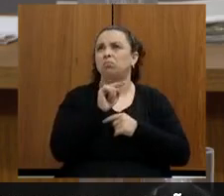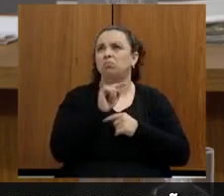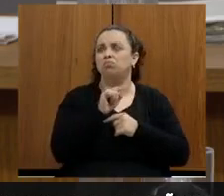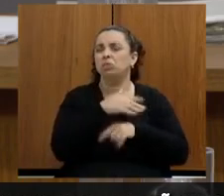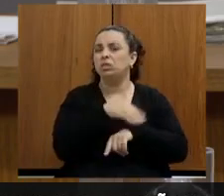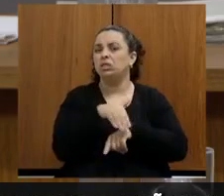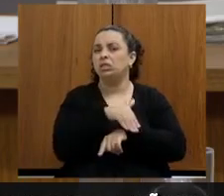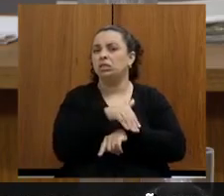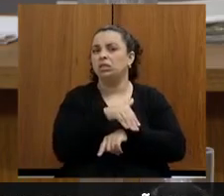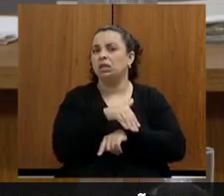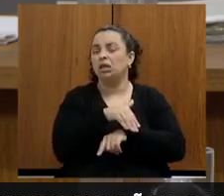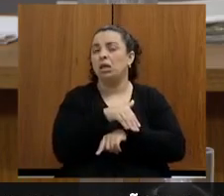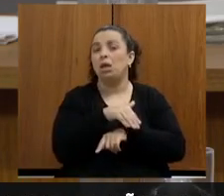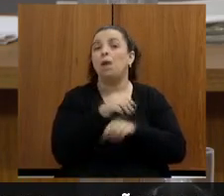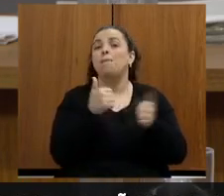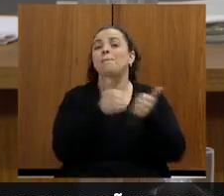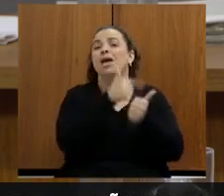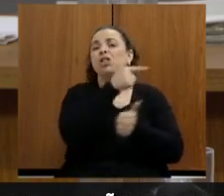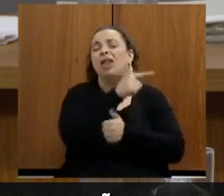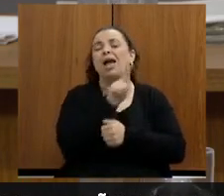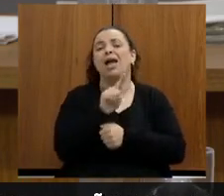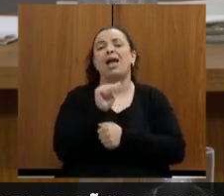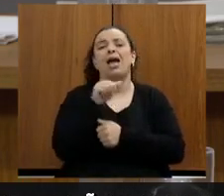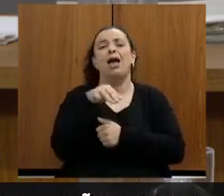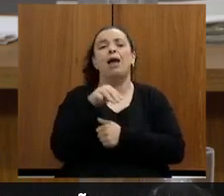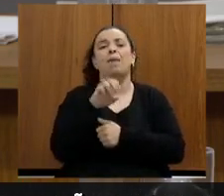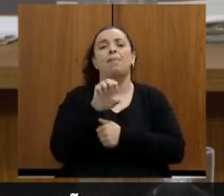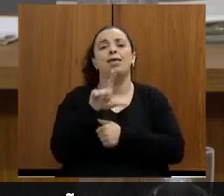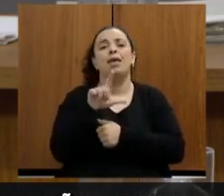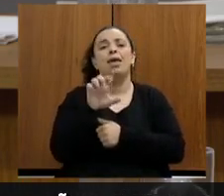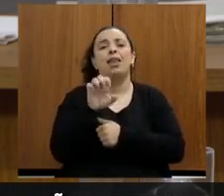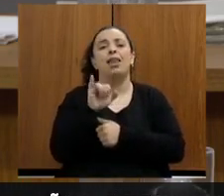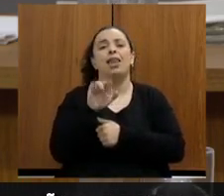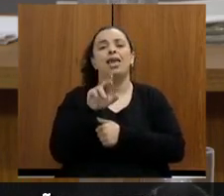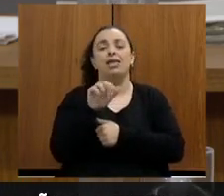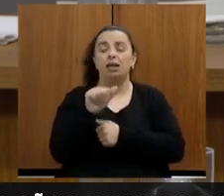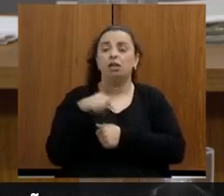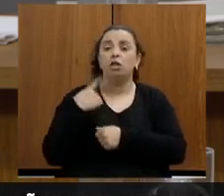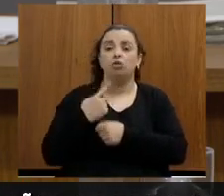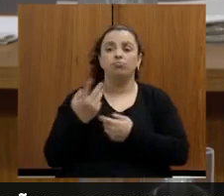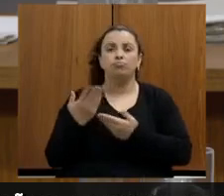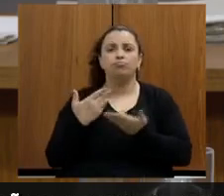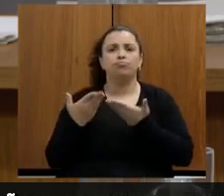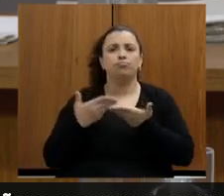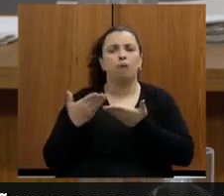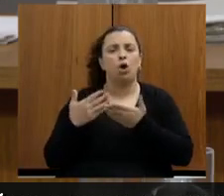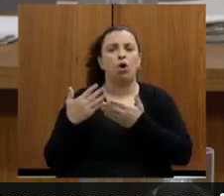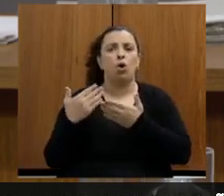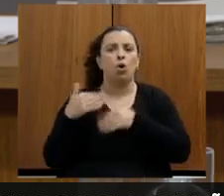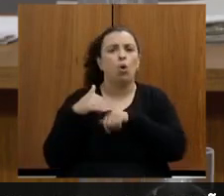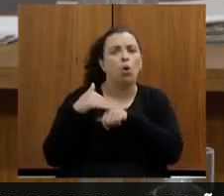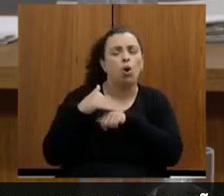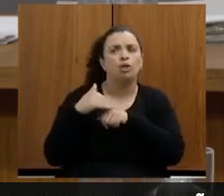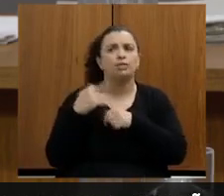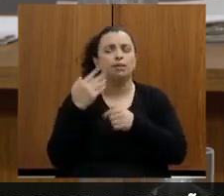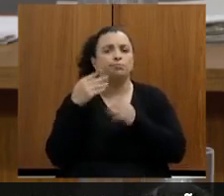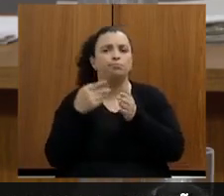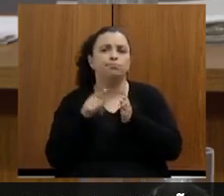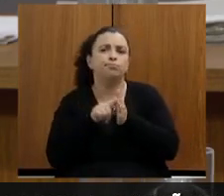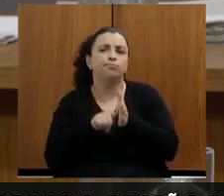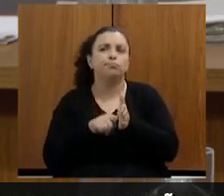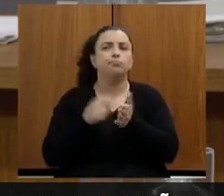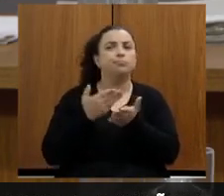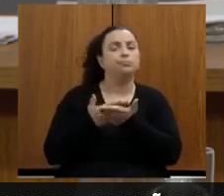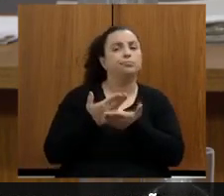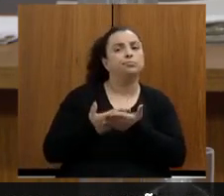na junto com o pessoal lá na Gameleira e aí a gente conversar para estudar e ver o e o clube